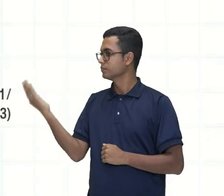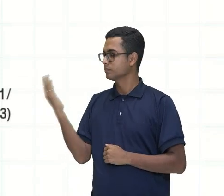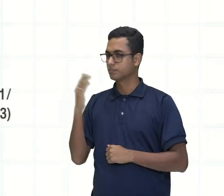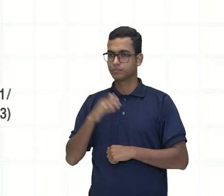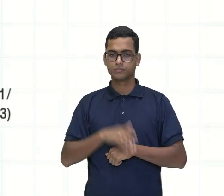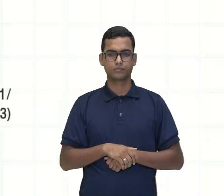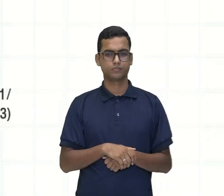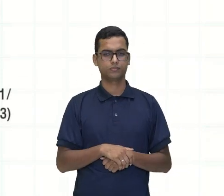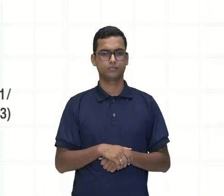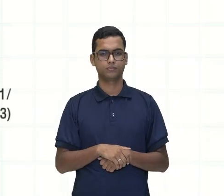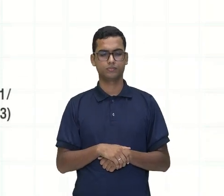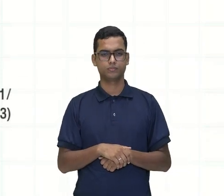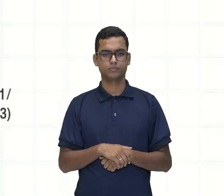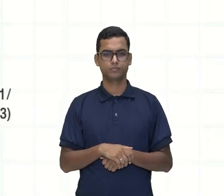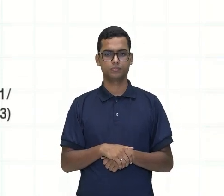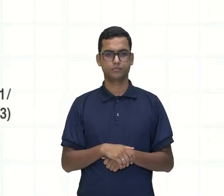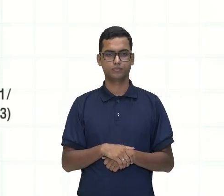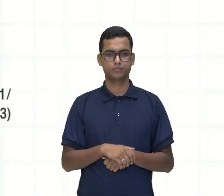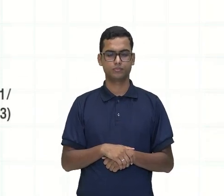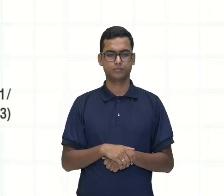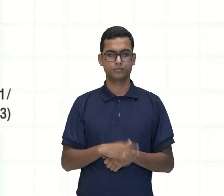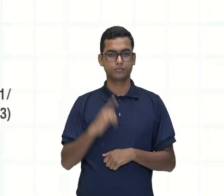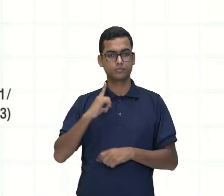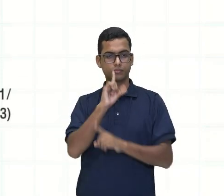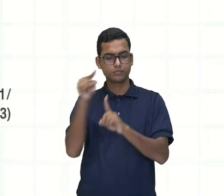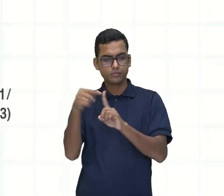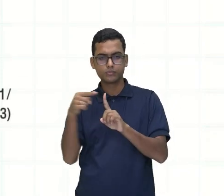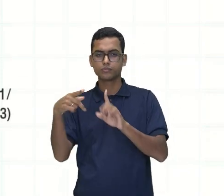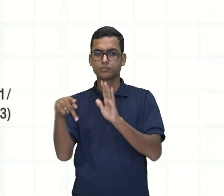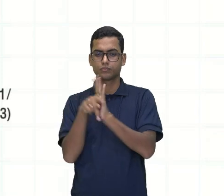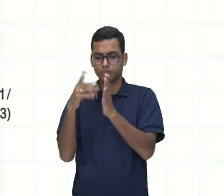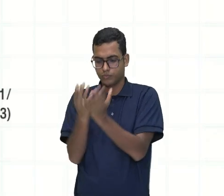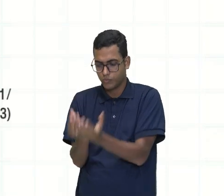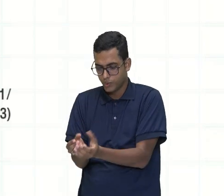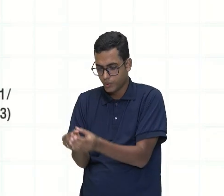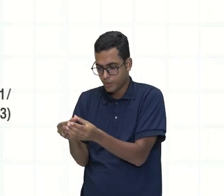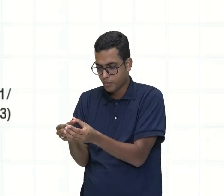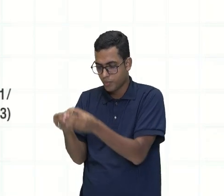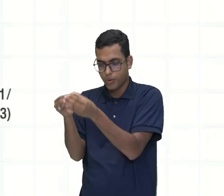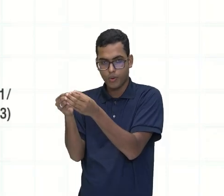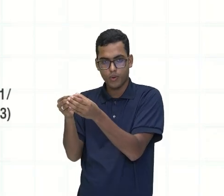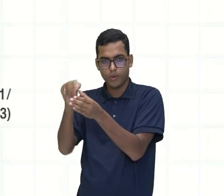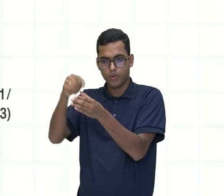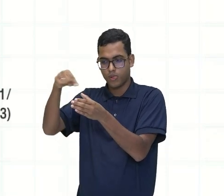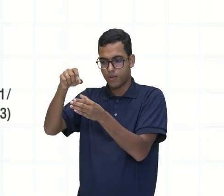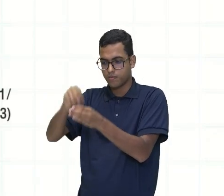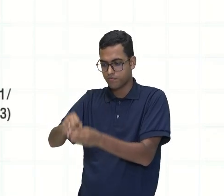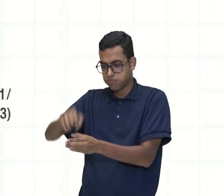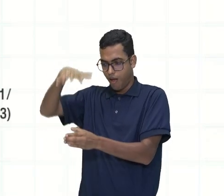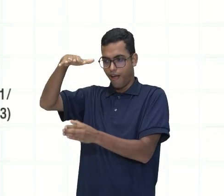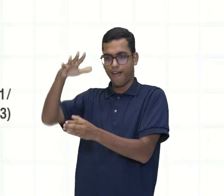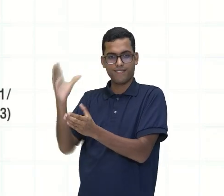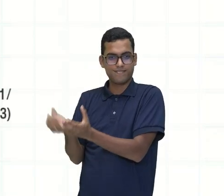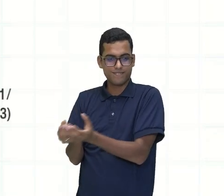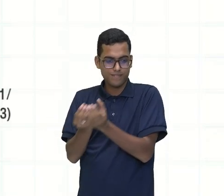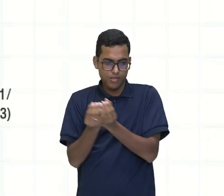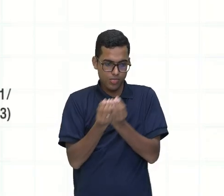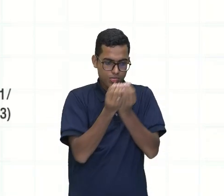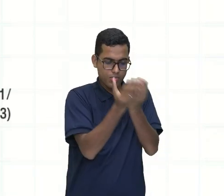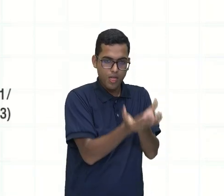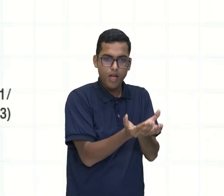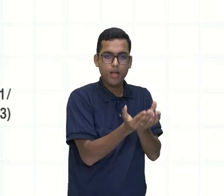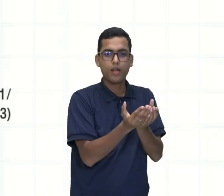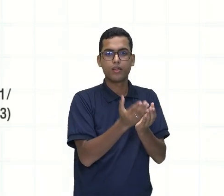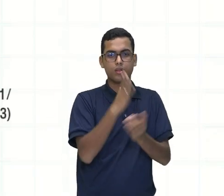Sam deu essa poção para um garoto, he was made invisible too. Ele também ficou invisível.